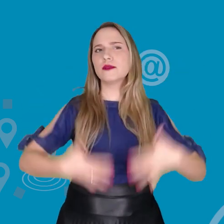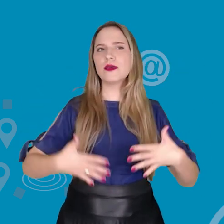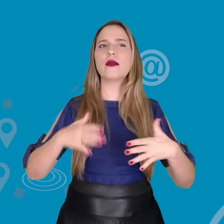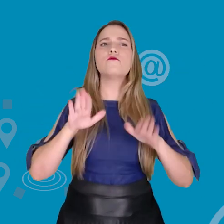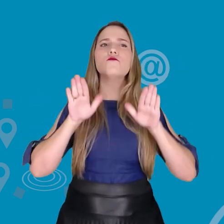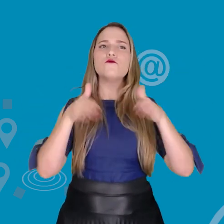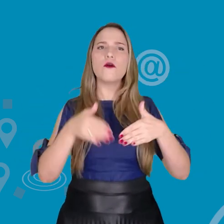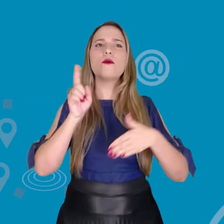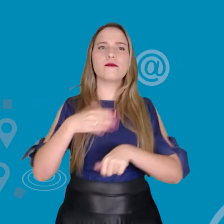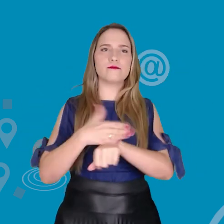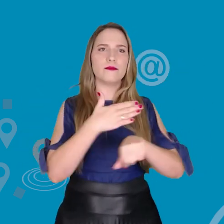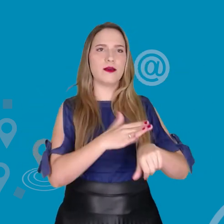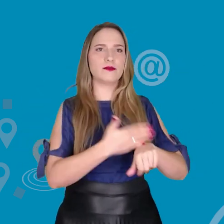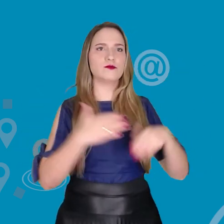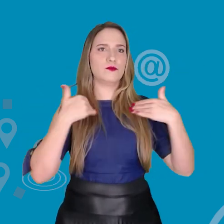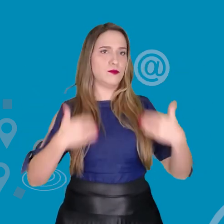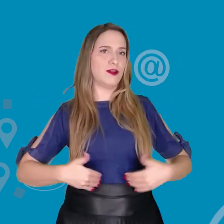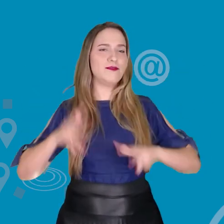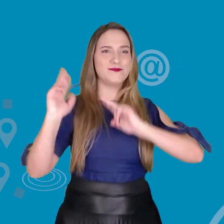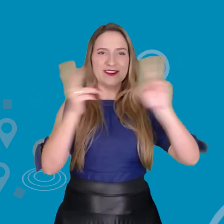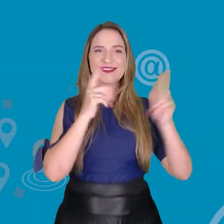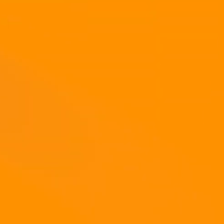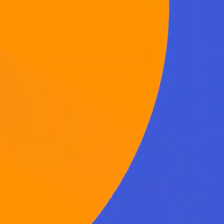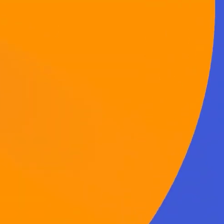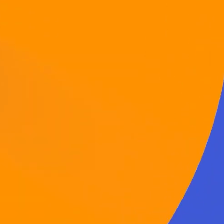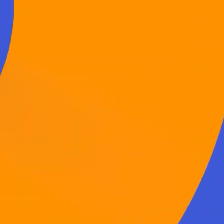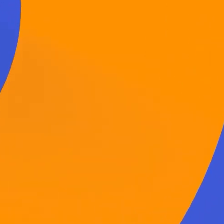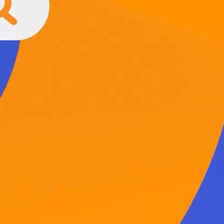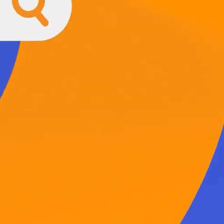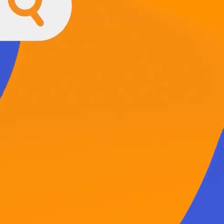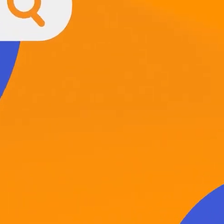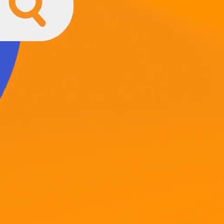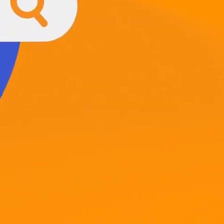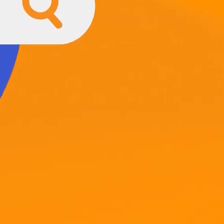dissertação focada nas práticas corporais de aventura.